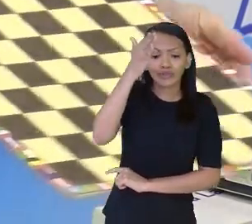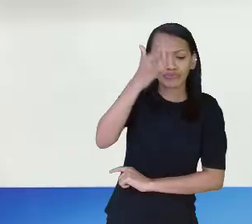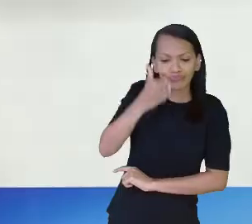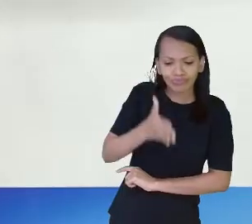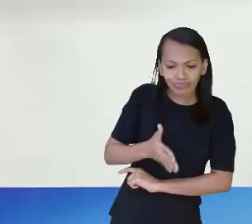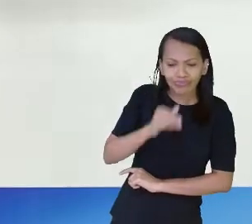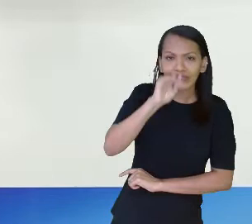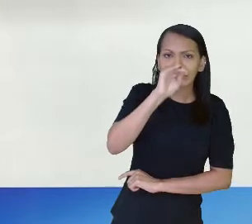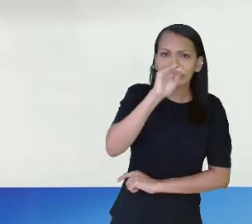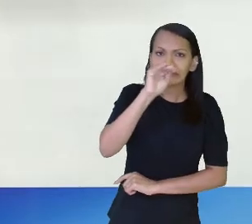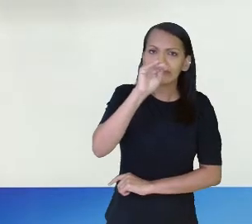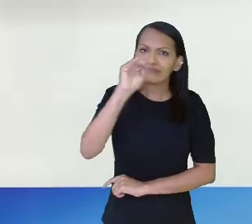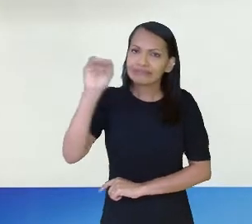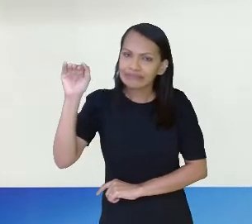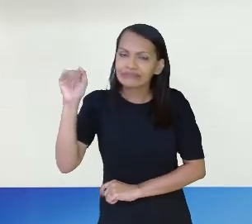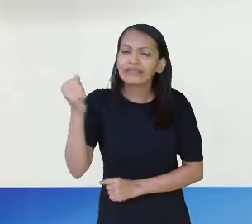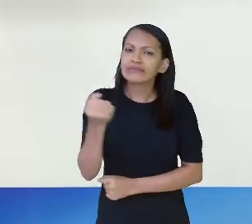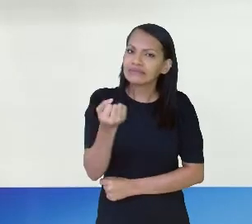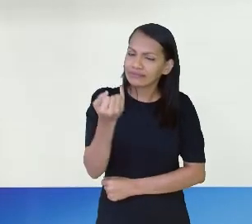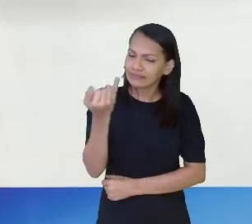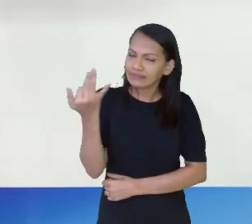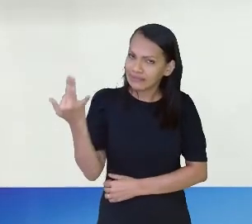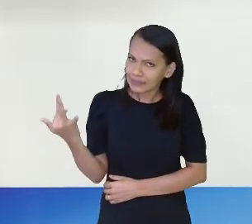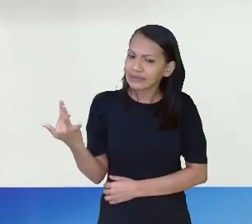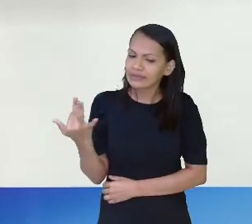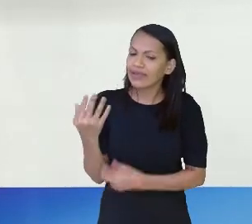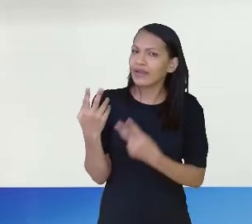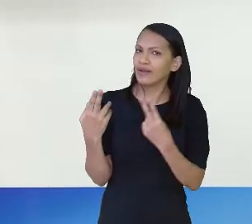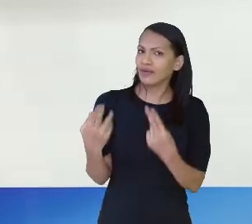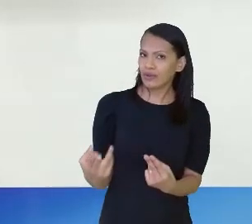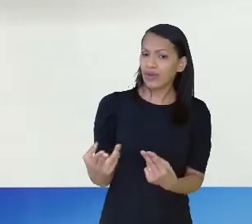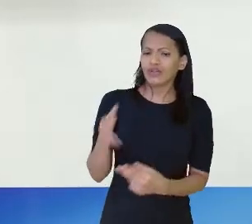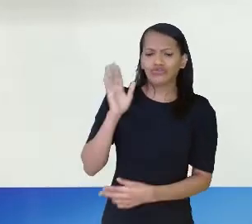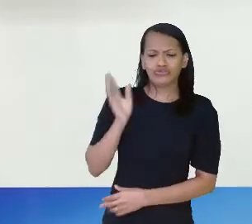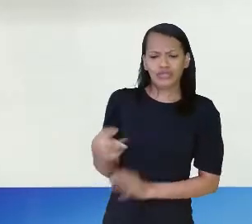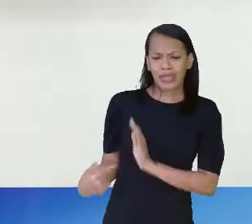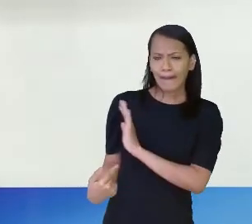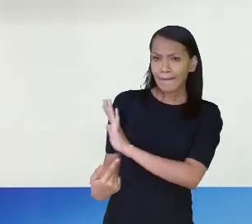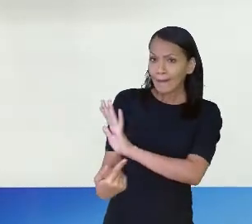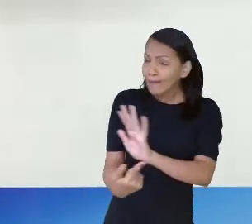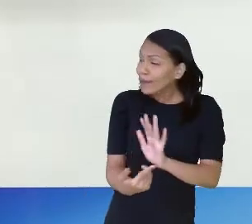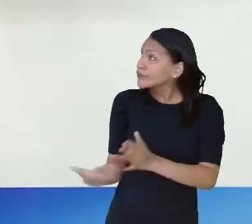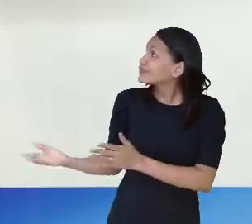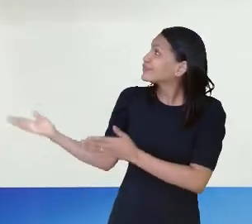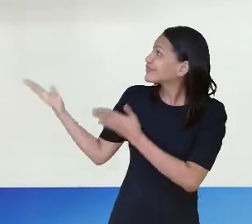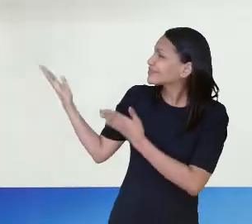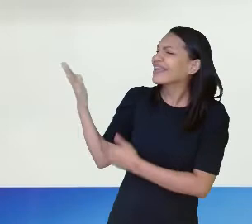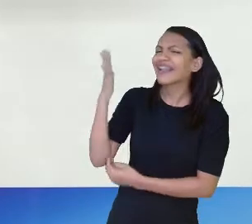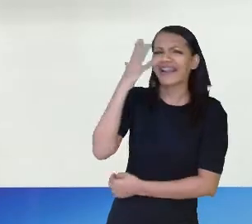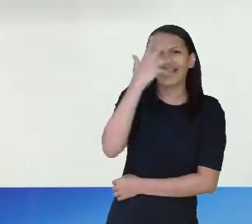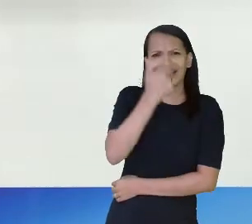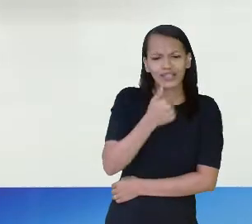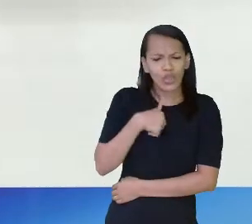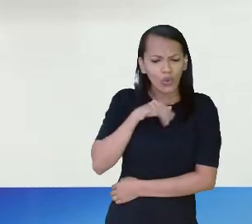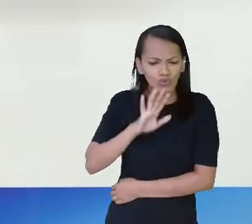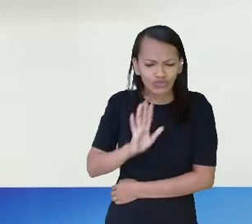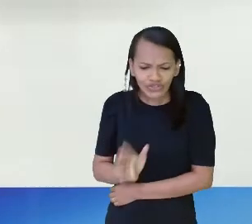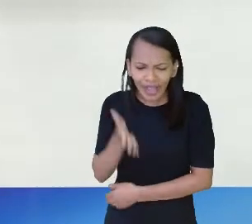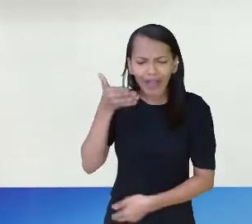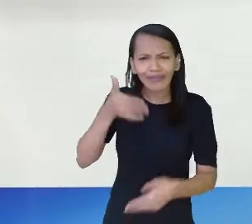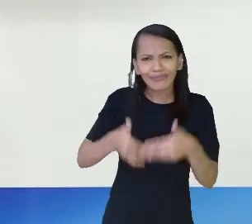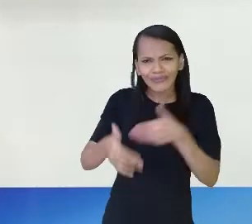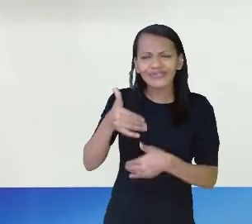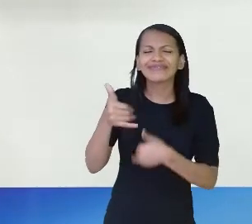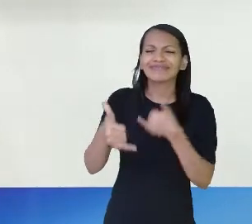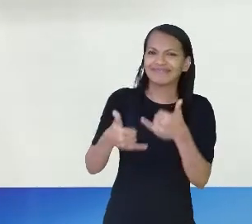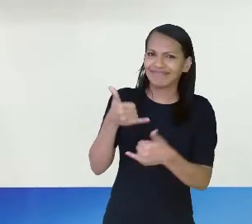Certo, professora? A senhora já mostrou que coisa linda o tabuleiro, eu gosto de jogar. Eu já joguei bastante.